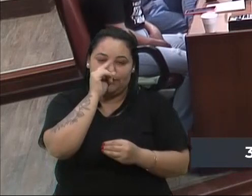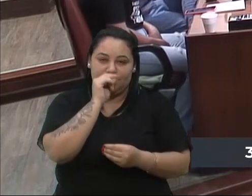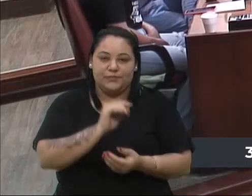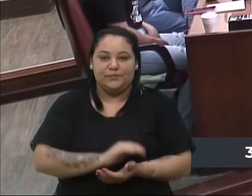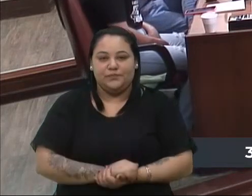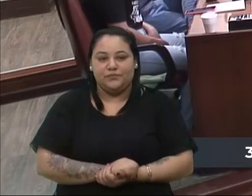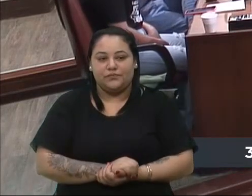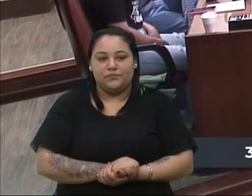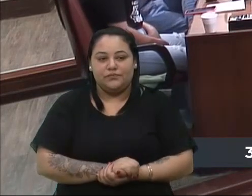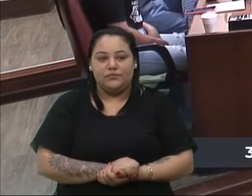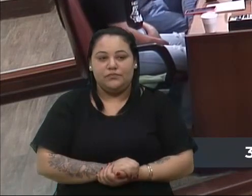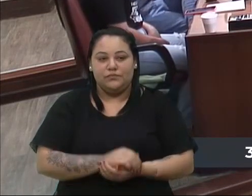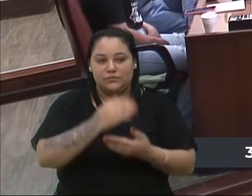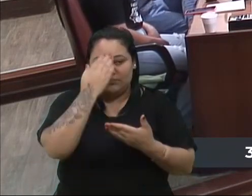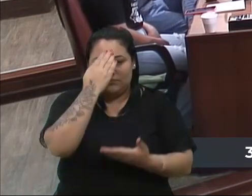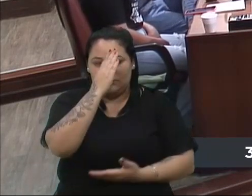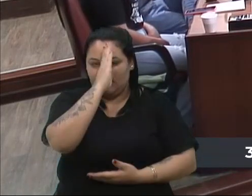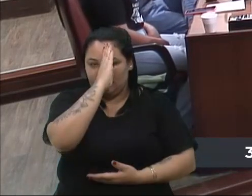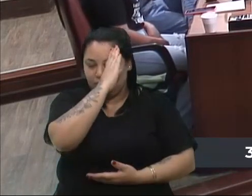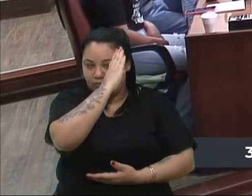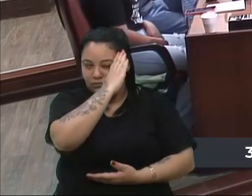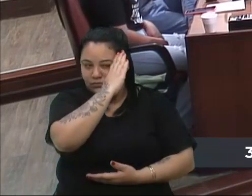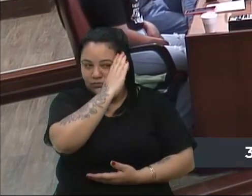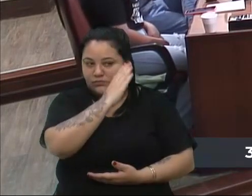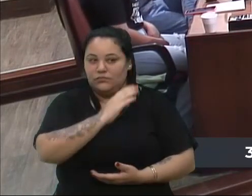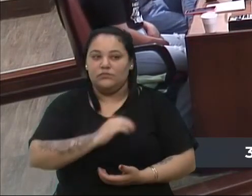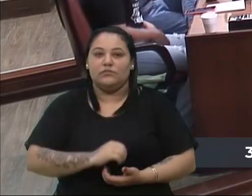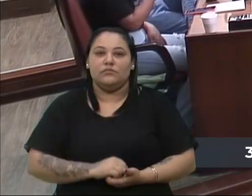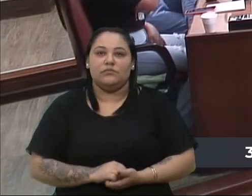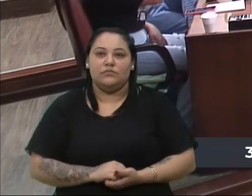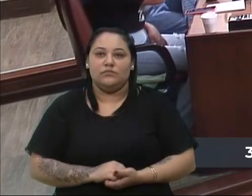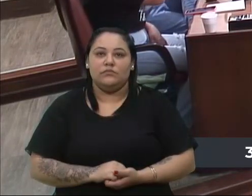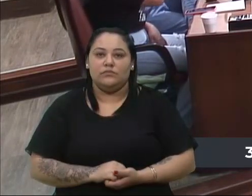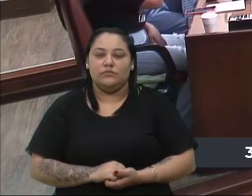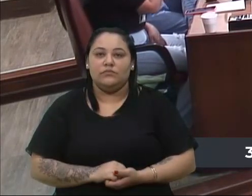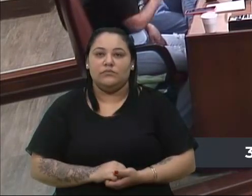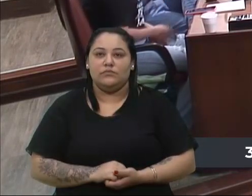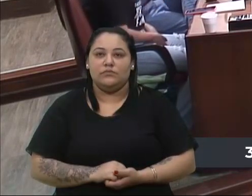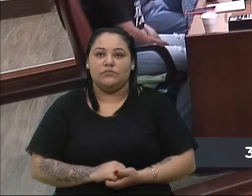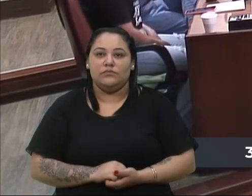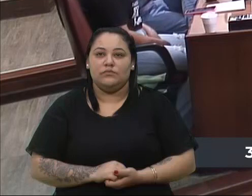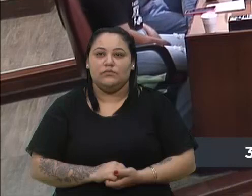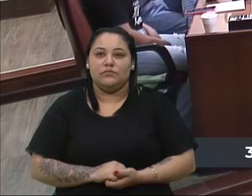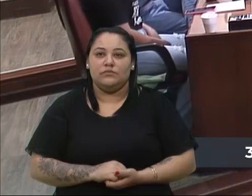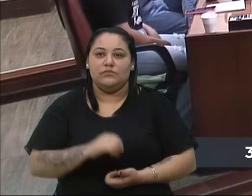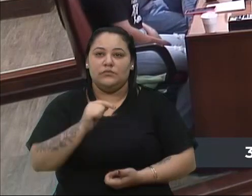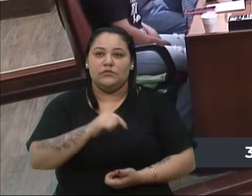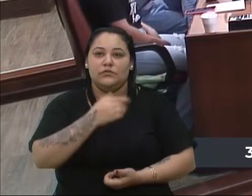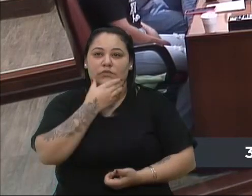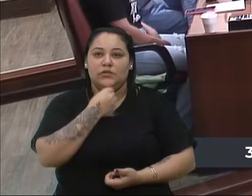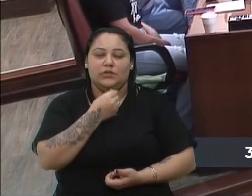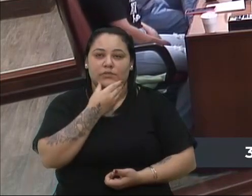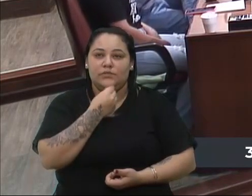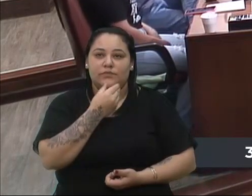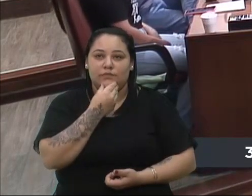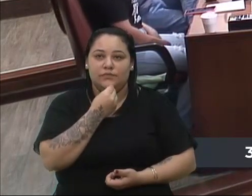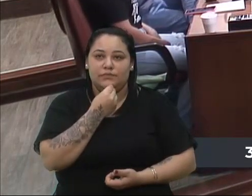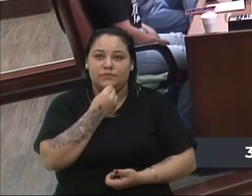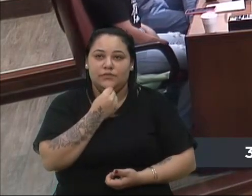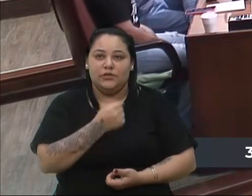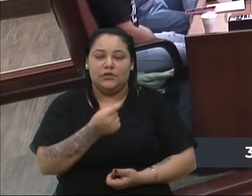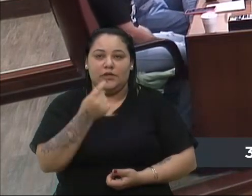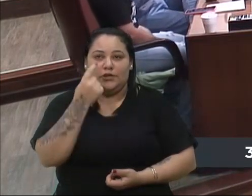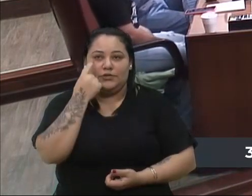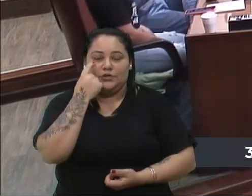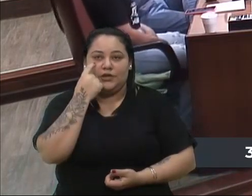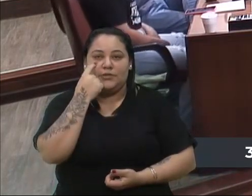vereador Bressan. Eu queria dizer que lhe parabenizo pela homenagem que está fazendo para esse grande homem. E ele leva com ele